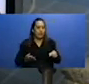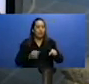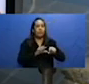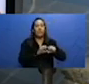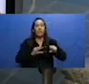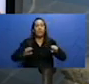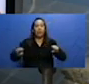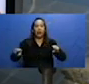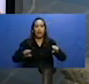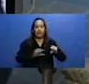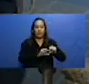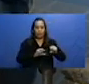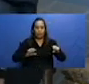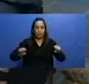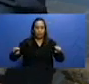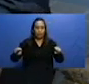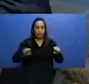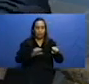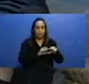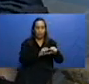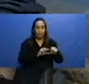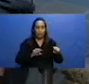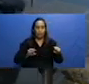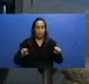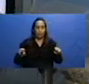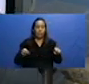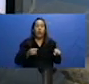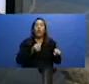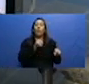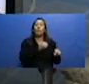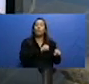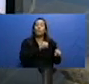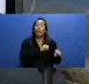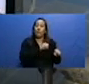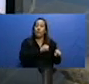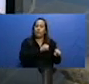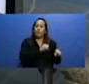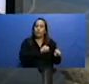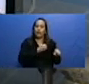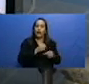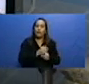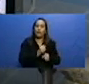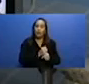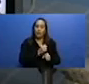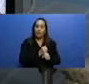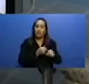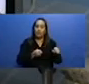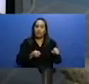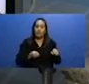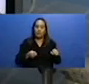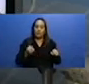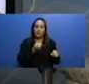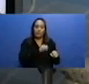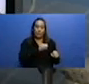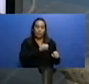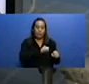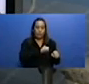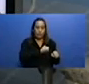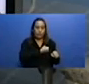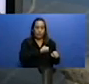O título do eixo horizontal, que será pontos. Colocou os